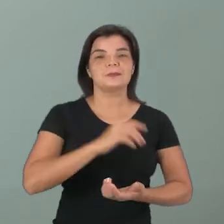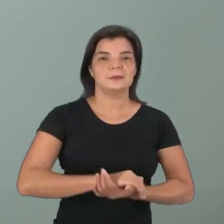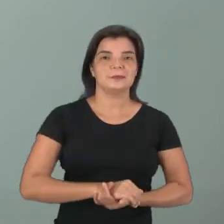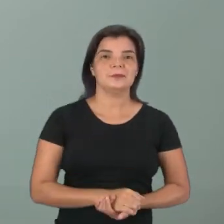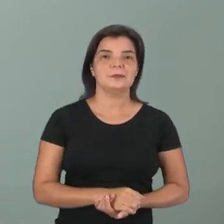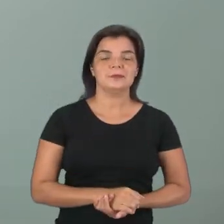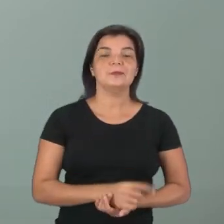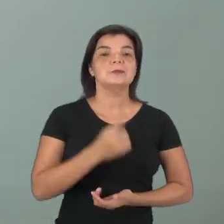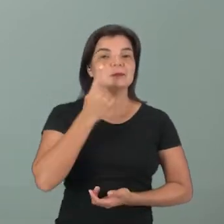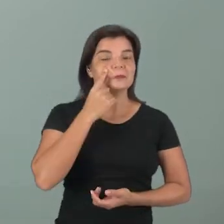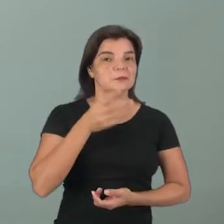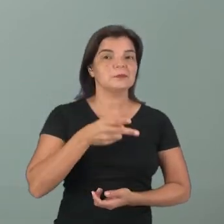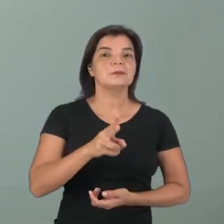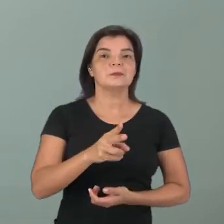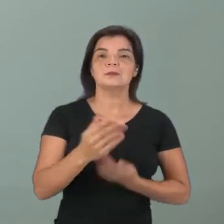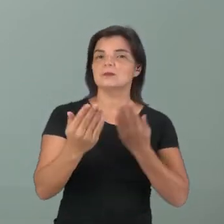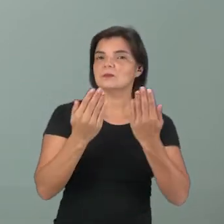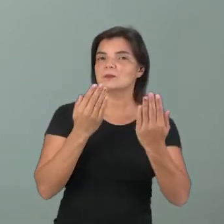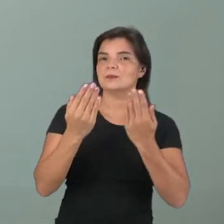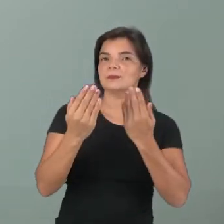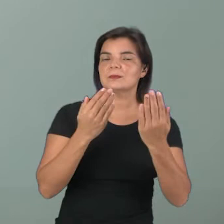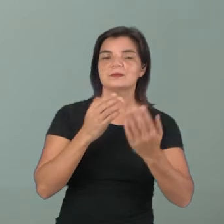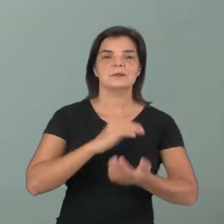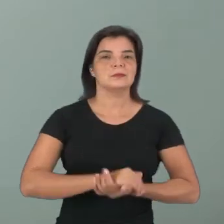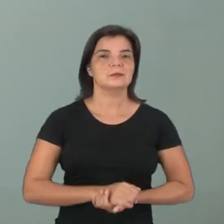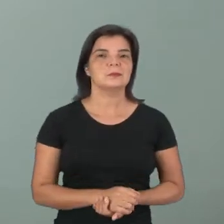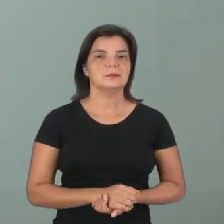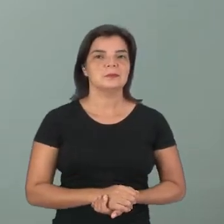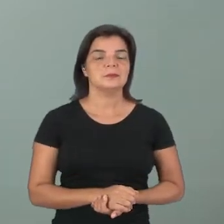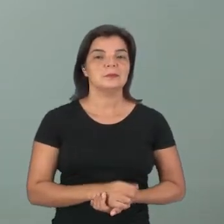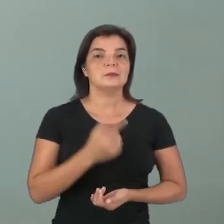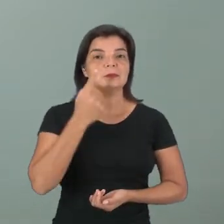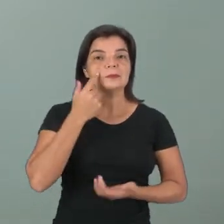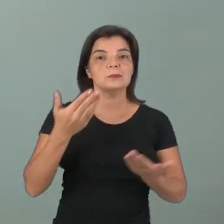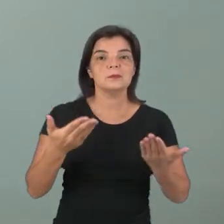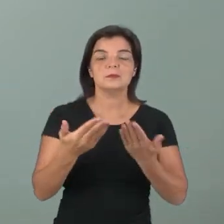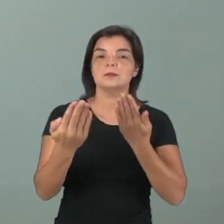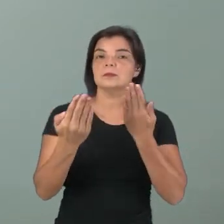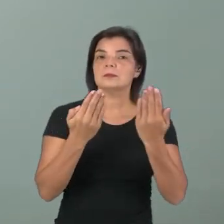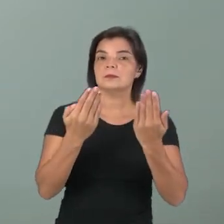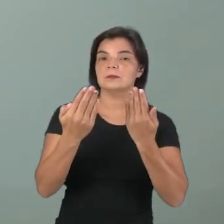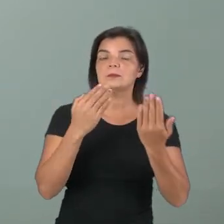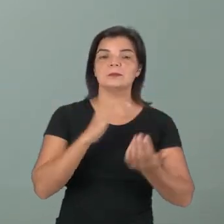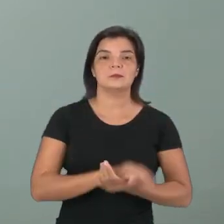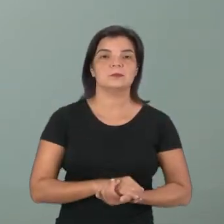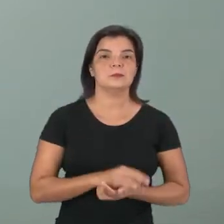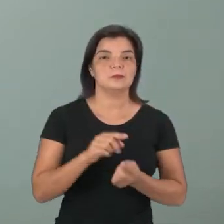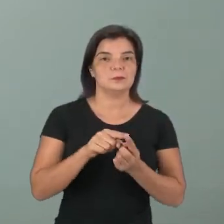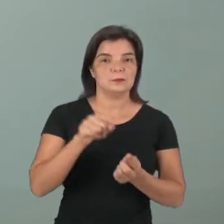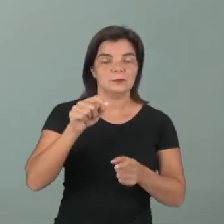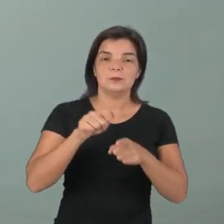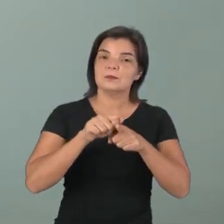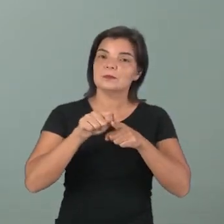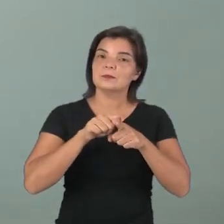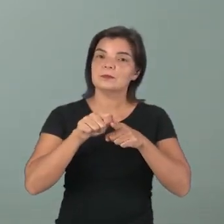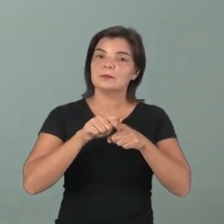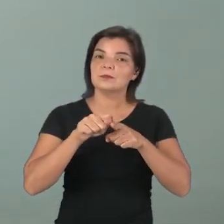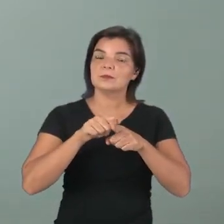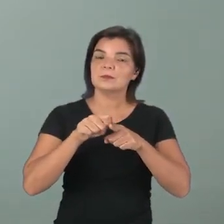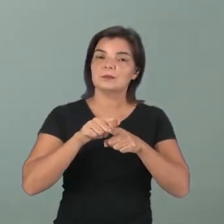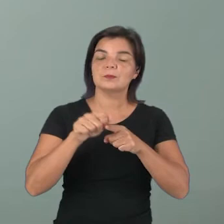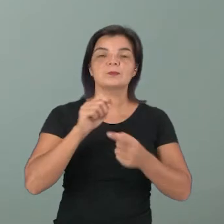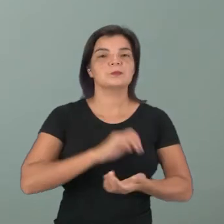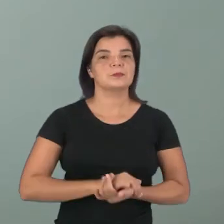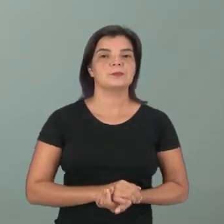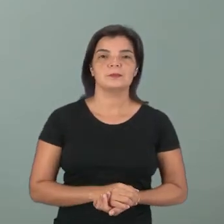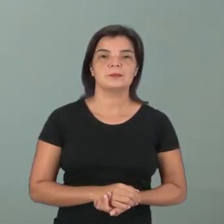bem. Vamos continuar comparando? Vamos comparar agora o tamanho da borracha